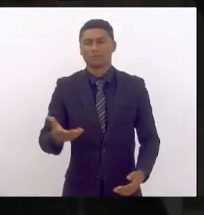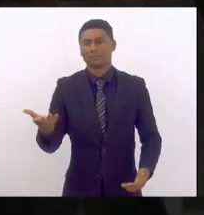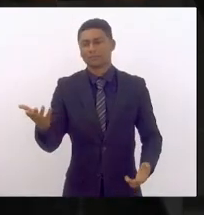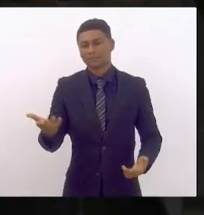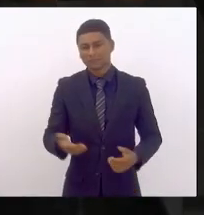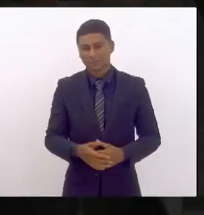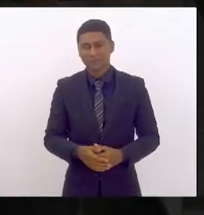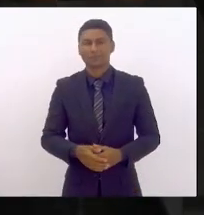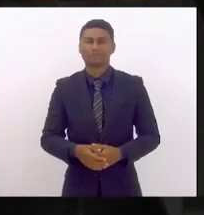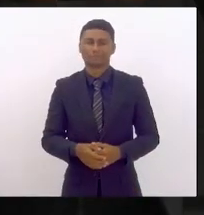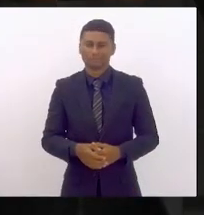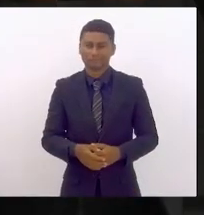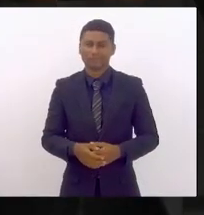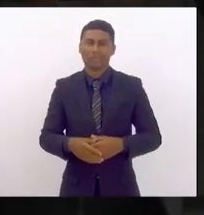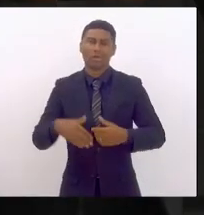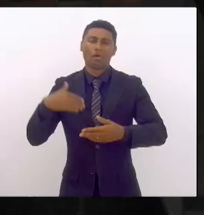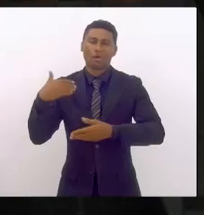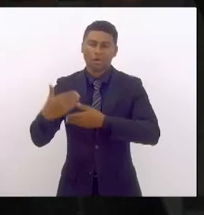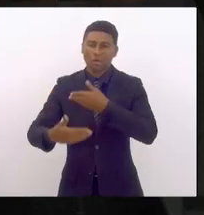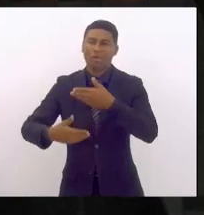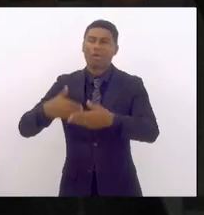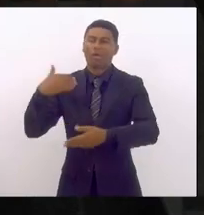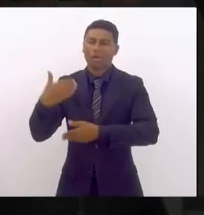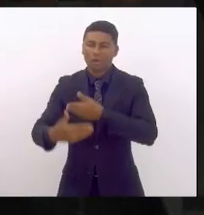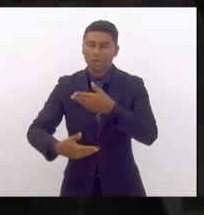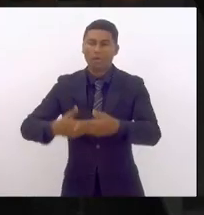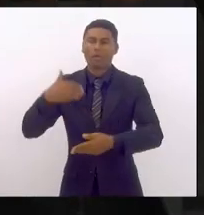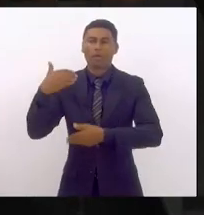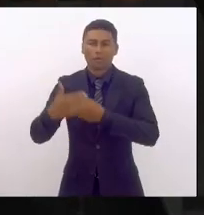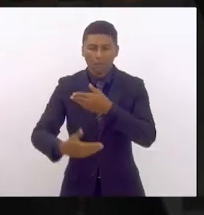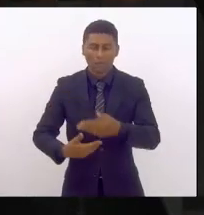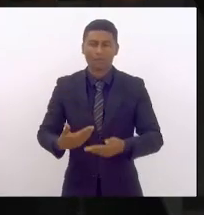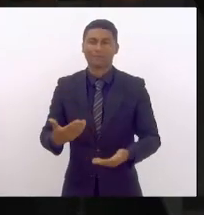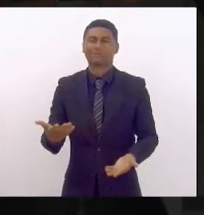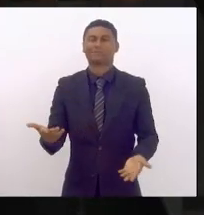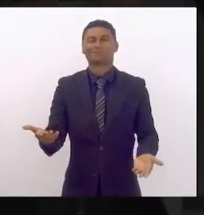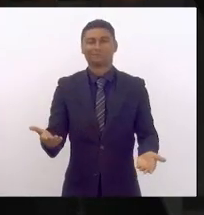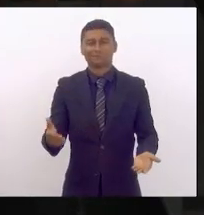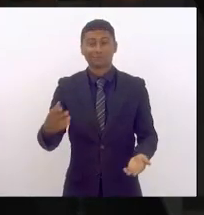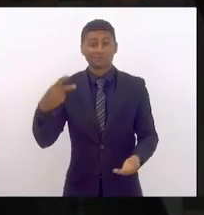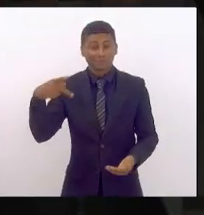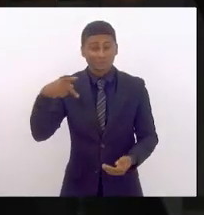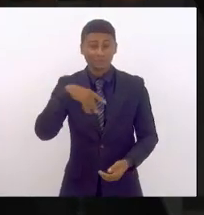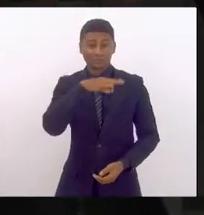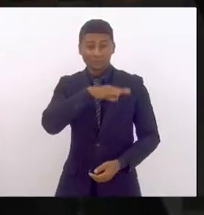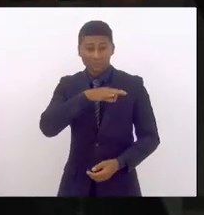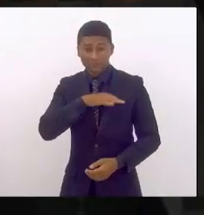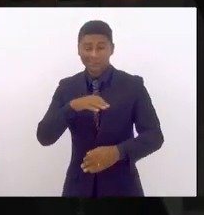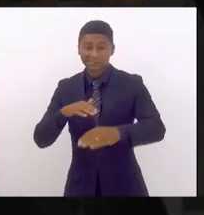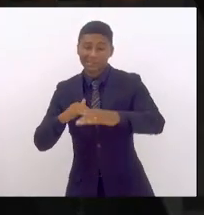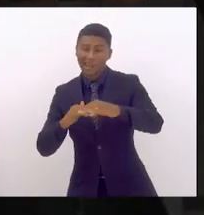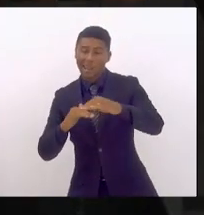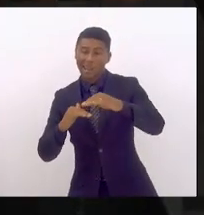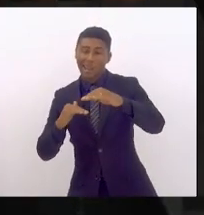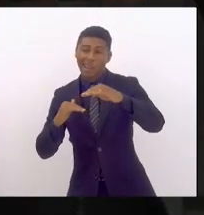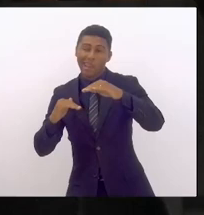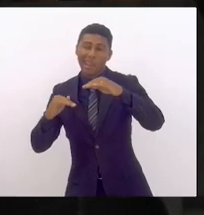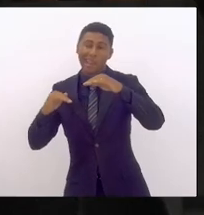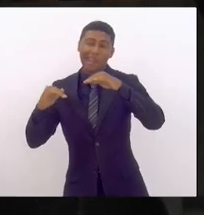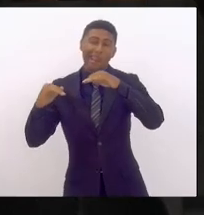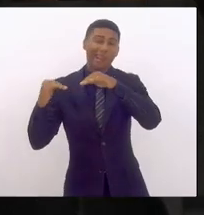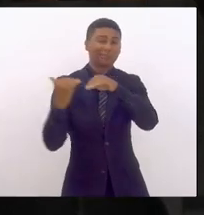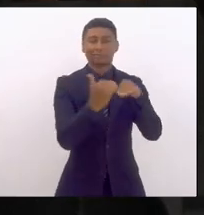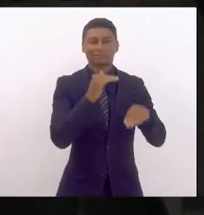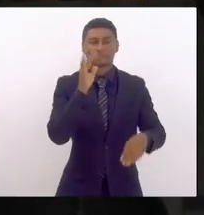tempo para que esse reajustamento chegue ao aposentado e